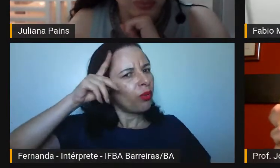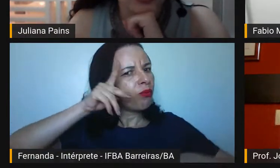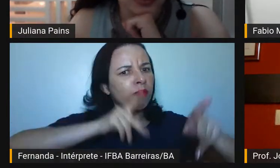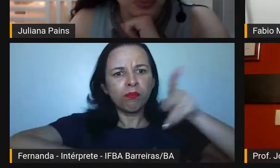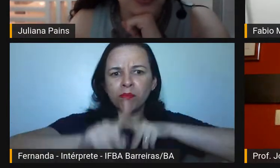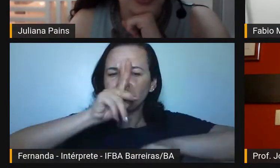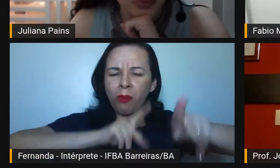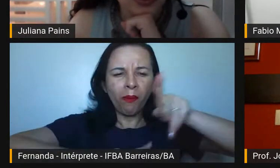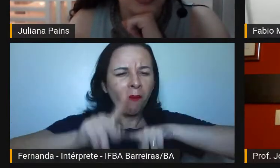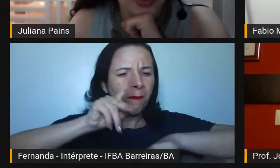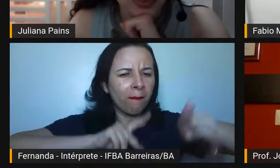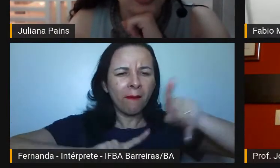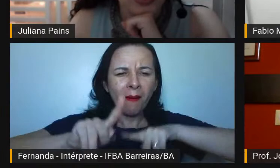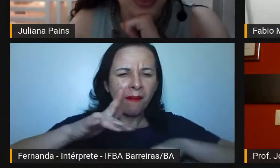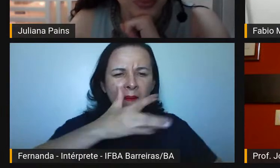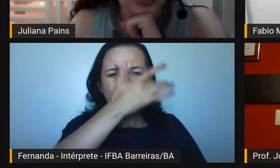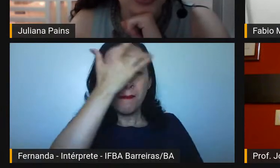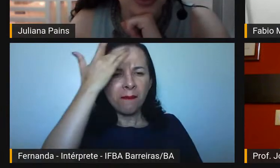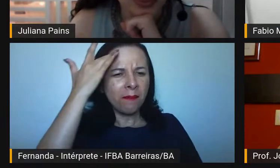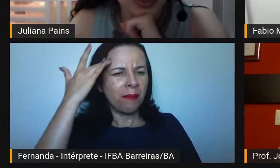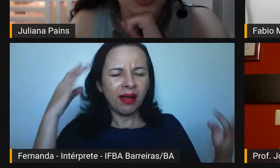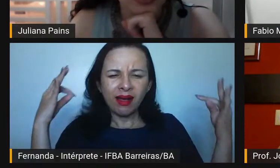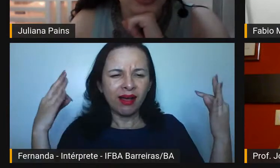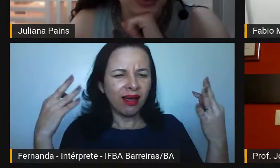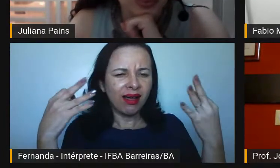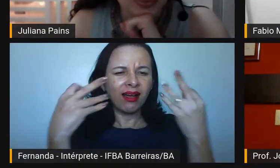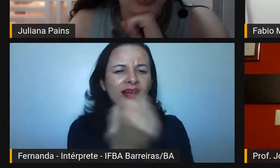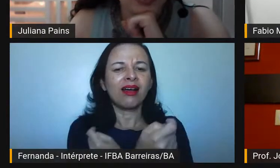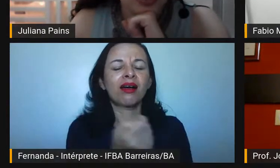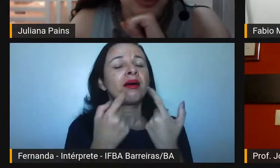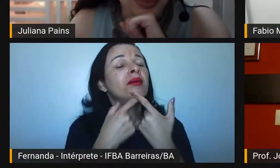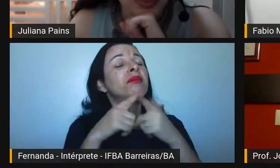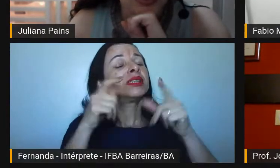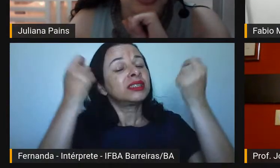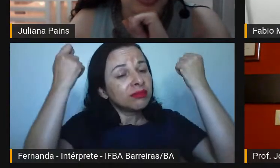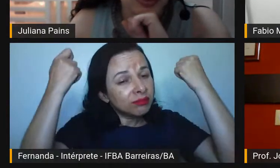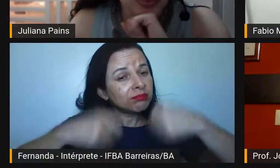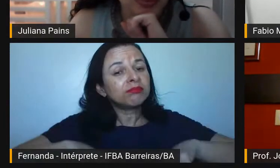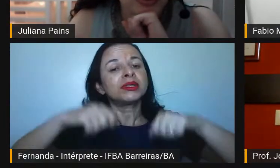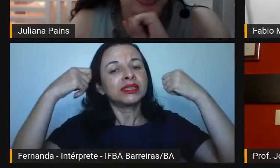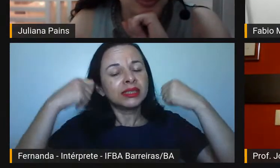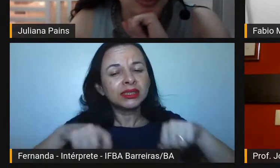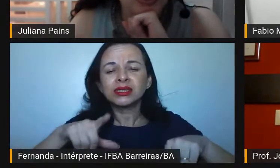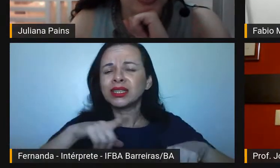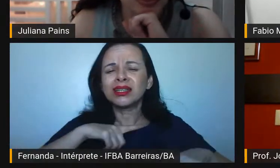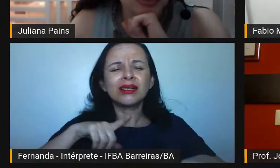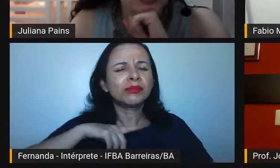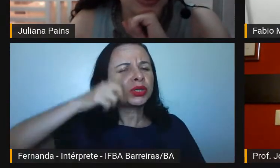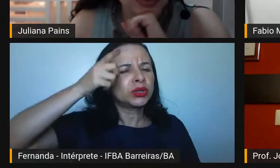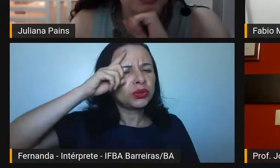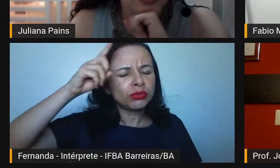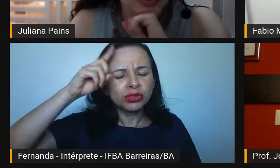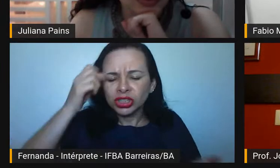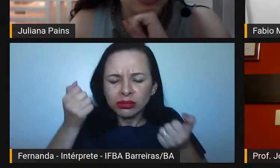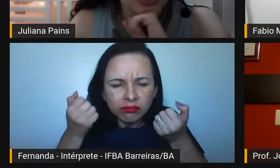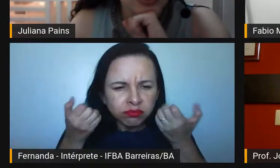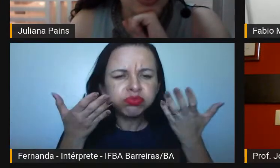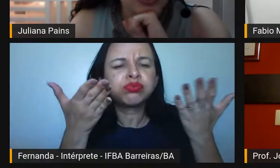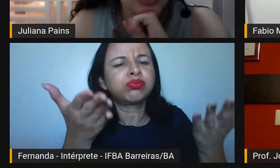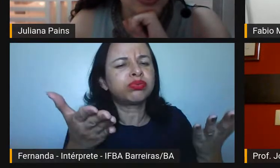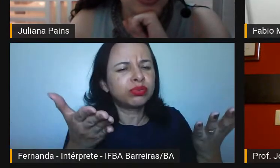a sensibilidade né mas às vezes até um bom analisar mesmo eu sendo se tornar banal e se a gente não tem que